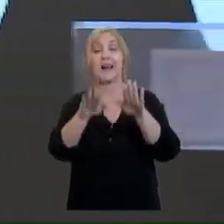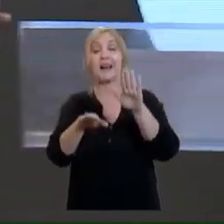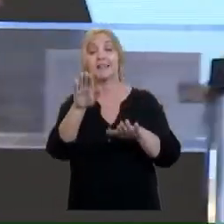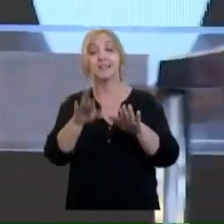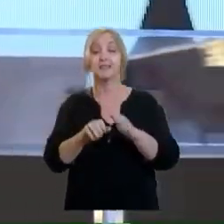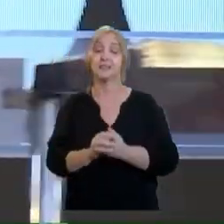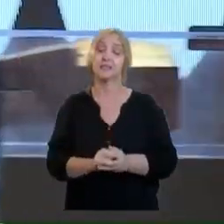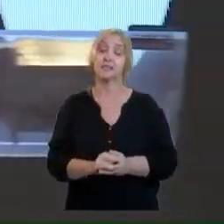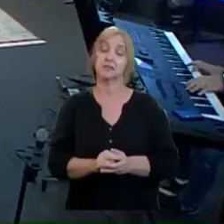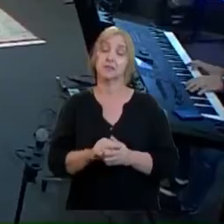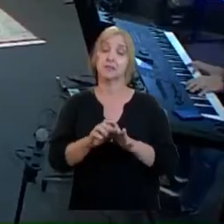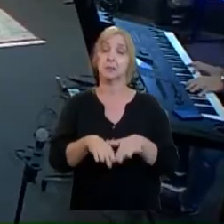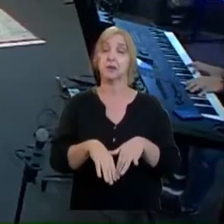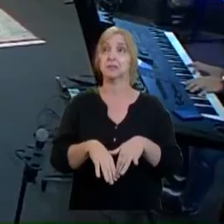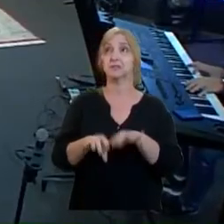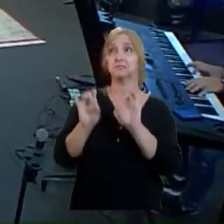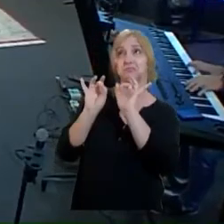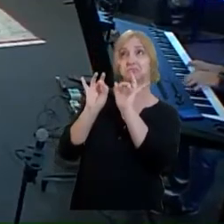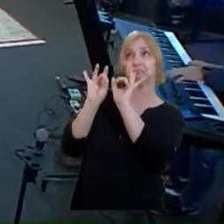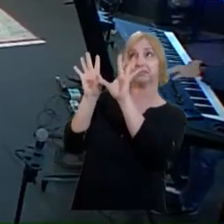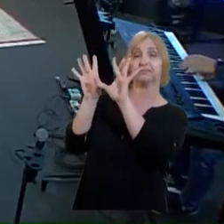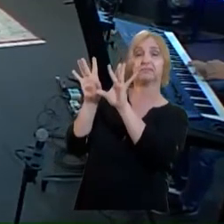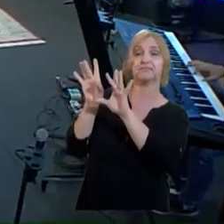também abandonar esse projeto.